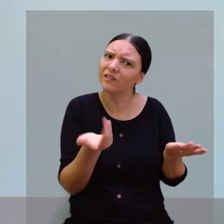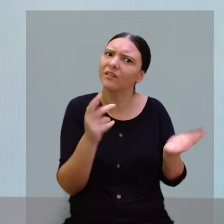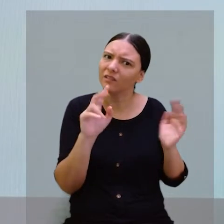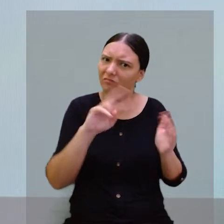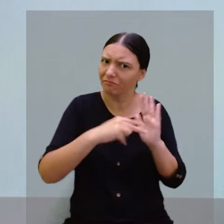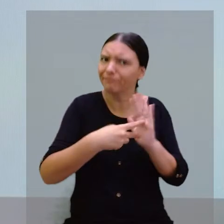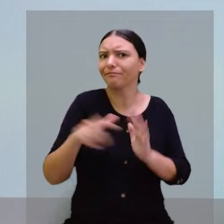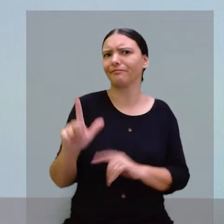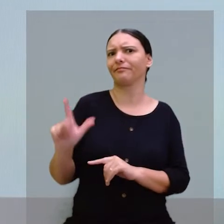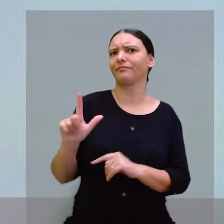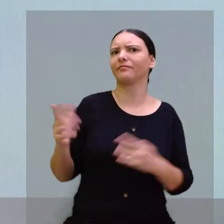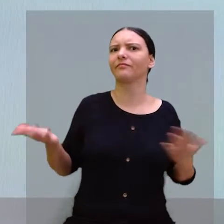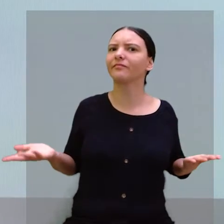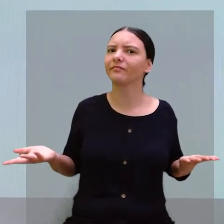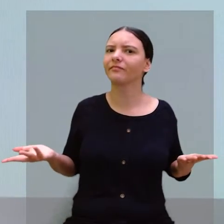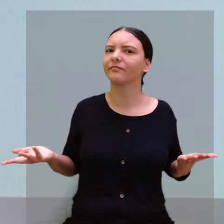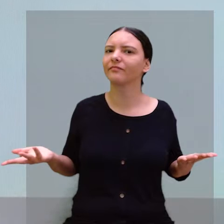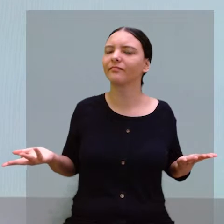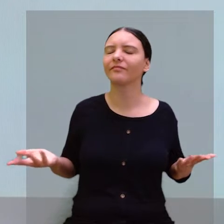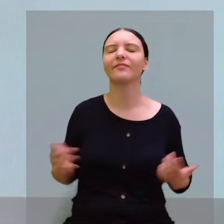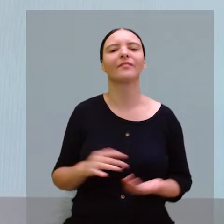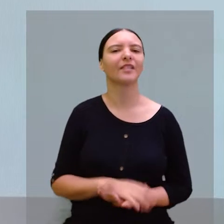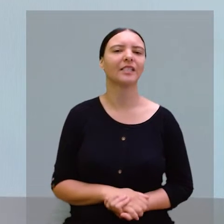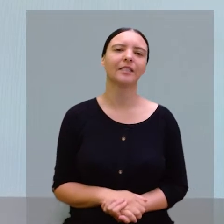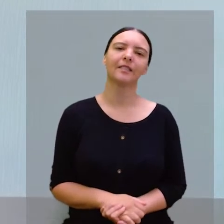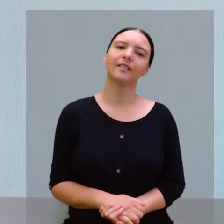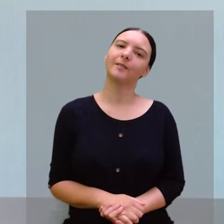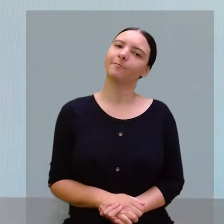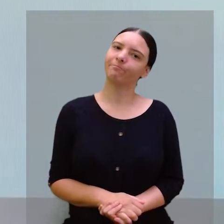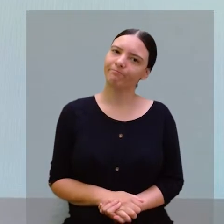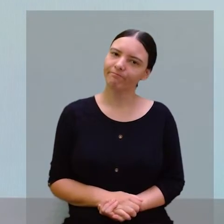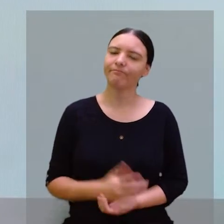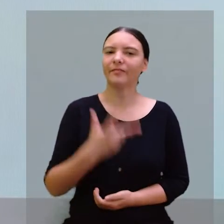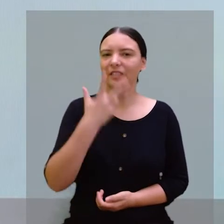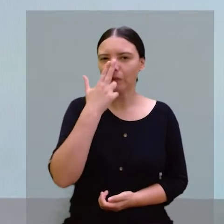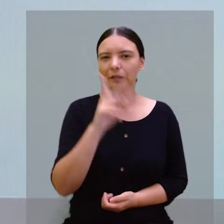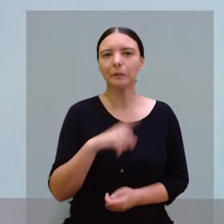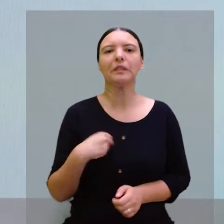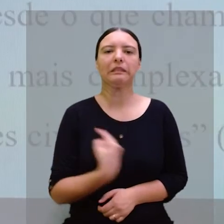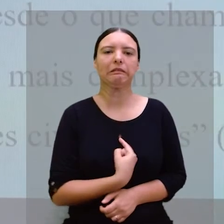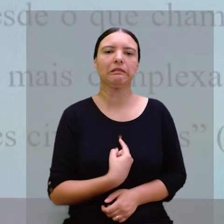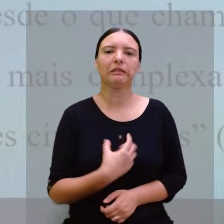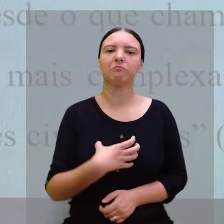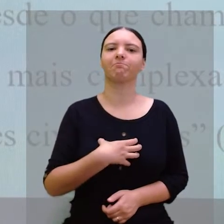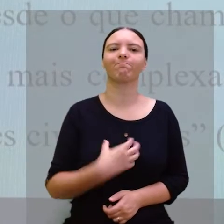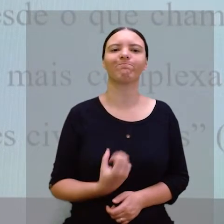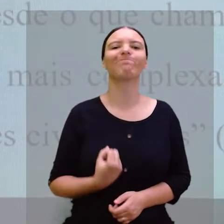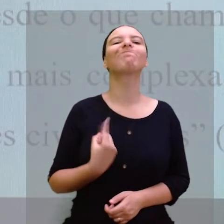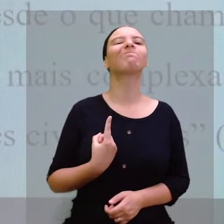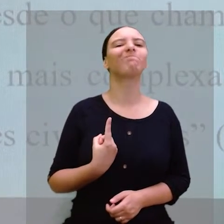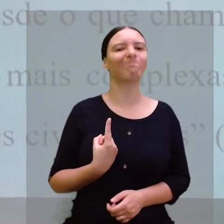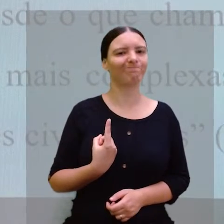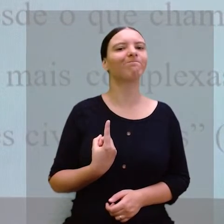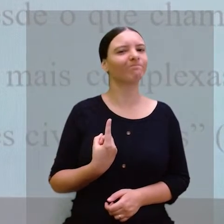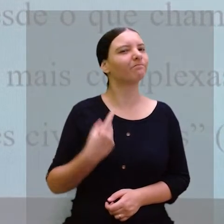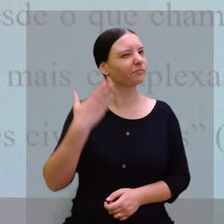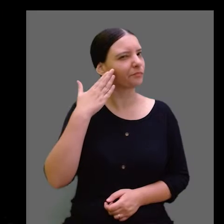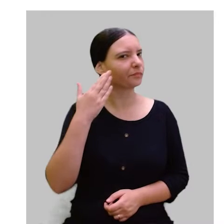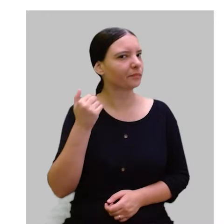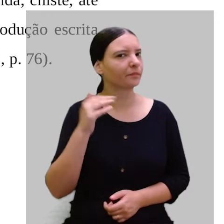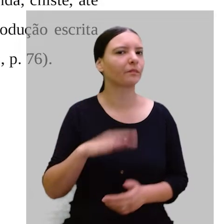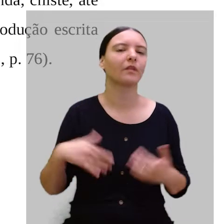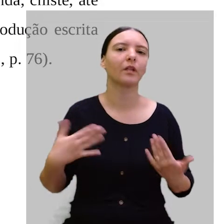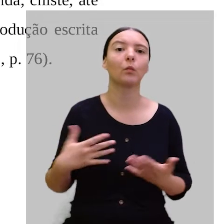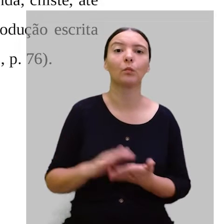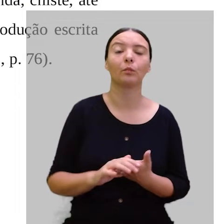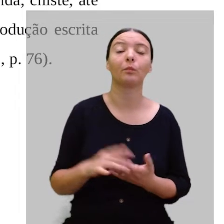literatura. Eu acho que isso sempre causa muito estranhamento na gente, sabe? Então, eu queria primeiro pensar